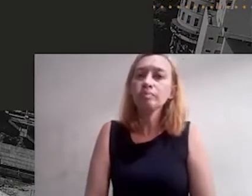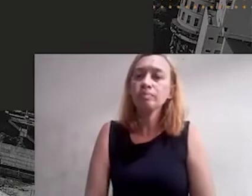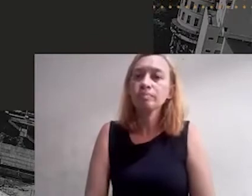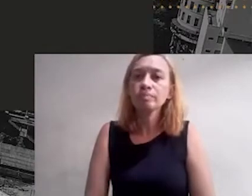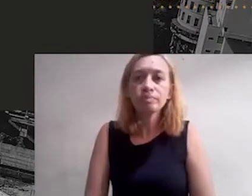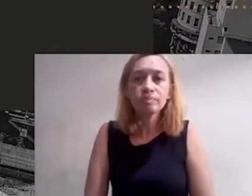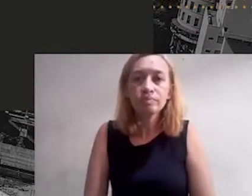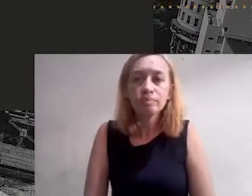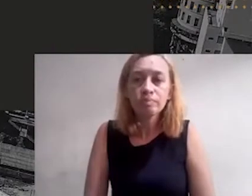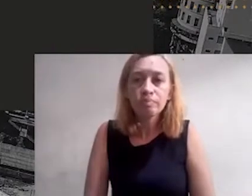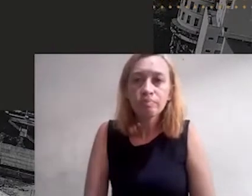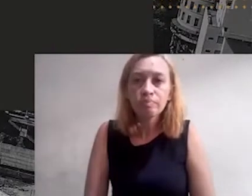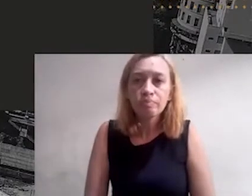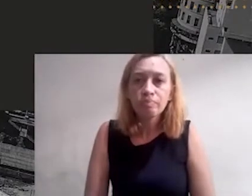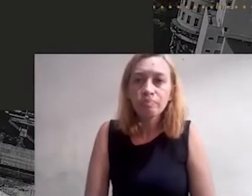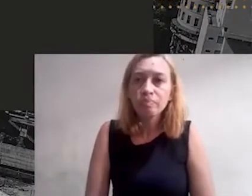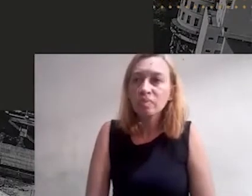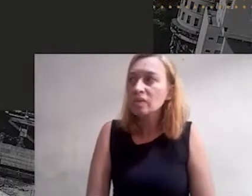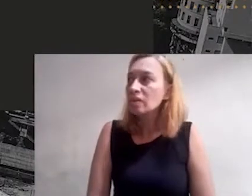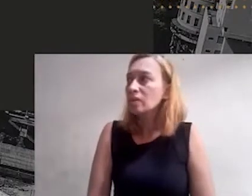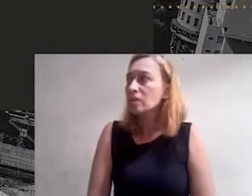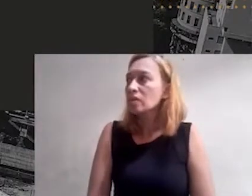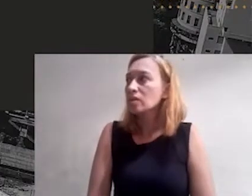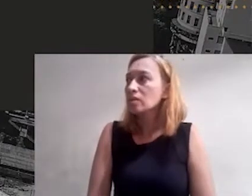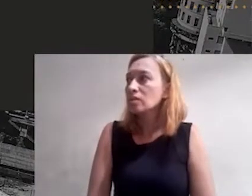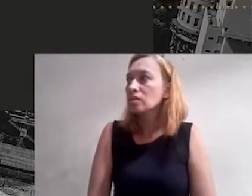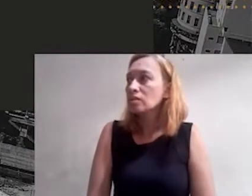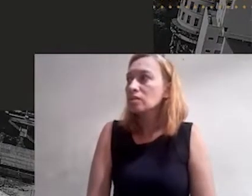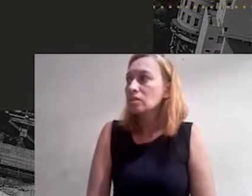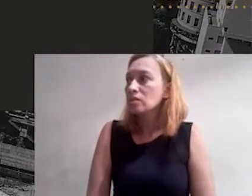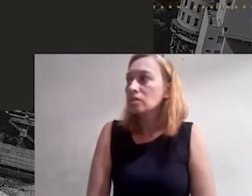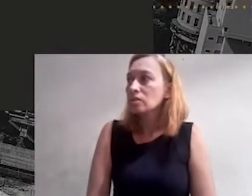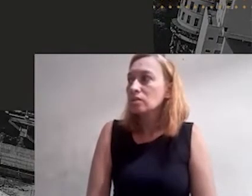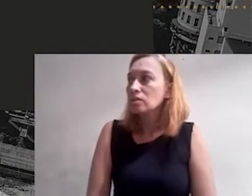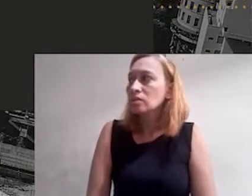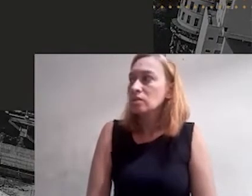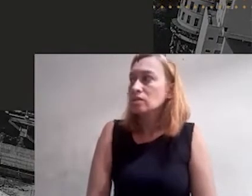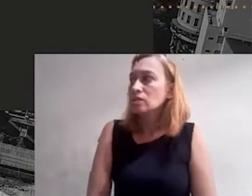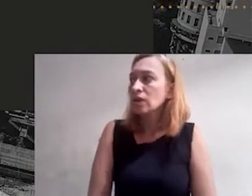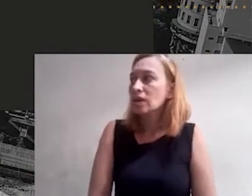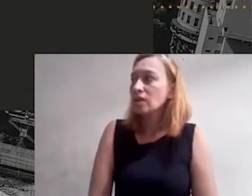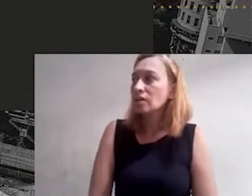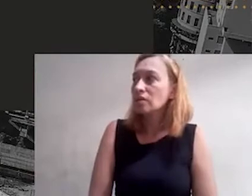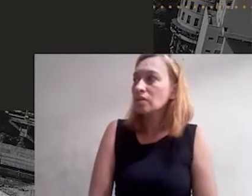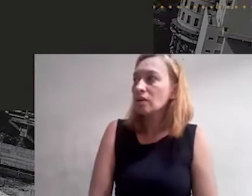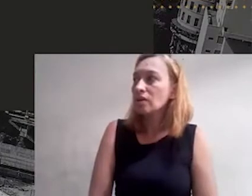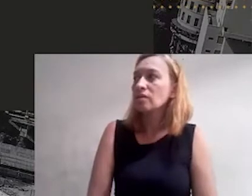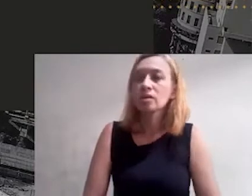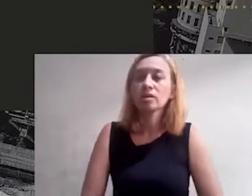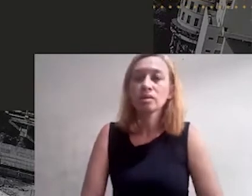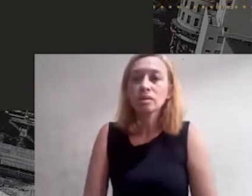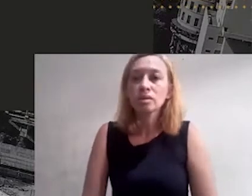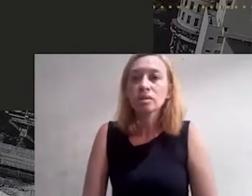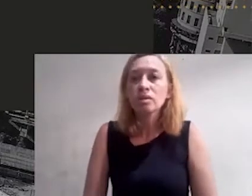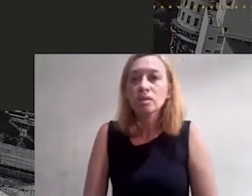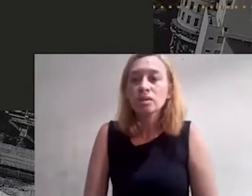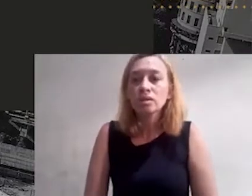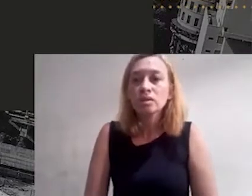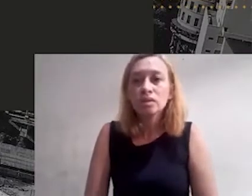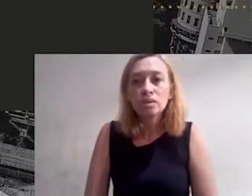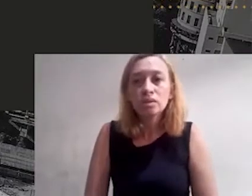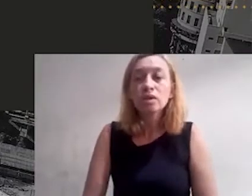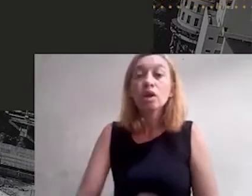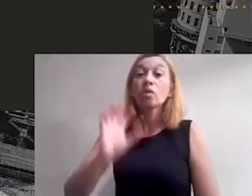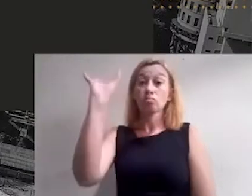das grandes fundações sobre a importância disso. Então, a própria Fundação Gates abriu um programa relacionado com o clima, que